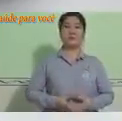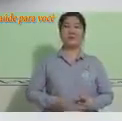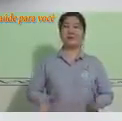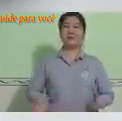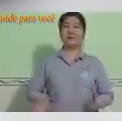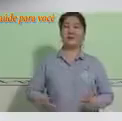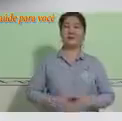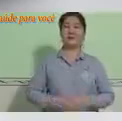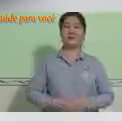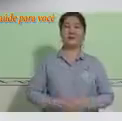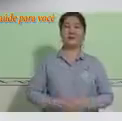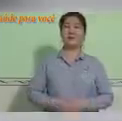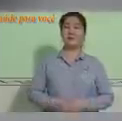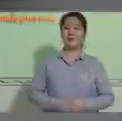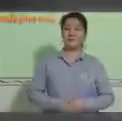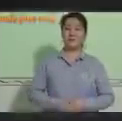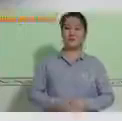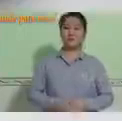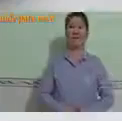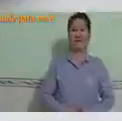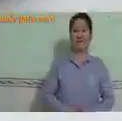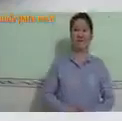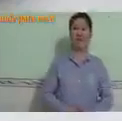STDURAGERLMNTENTRS 7 a 10 dias.